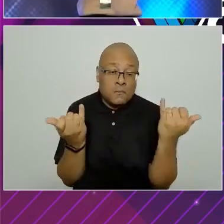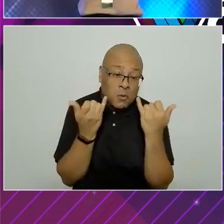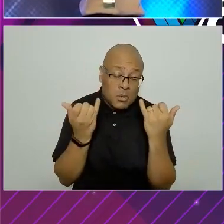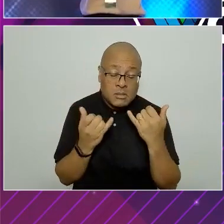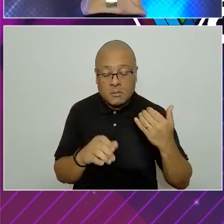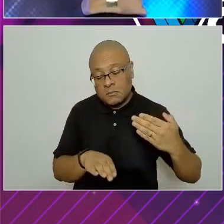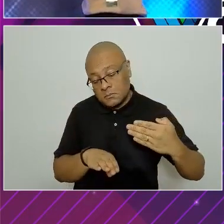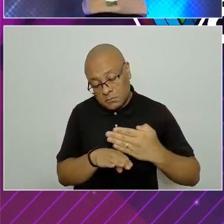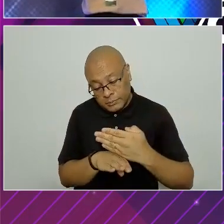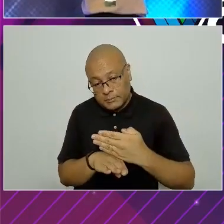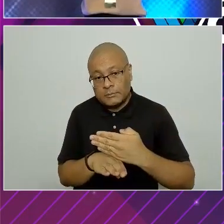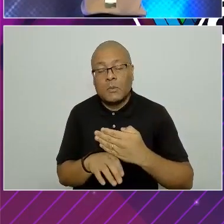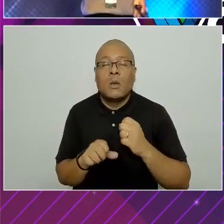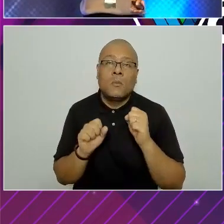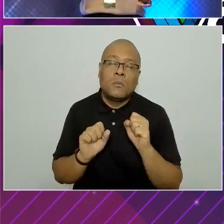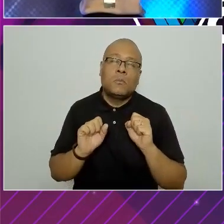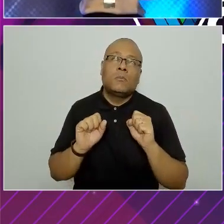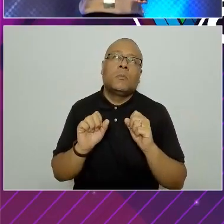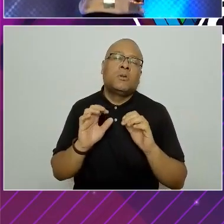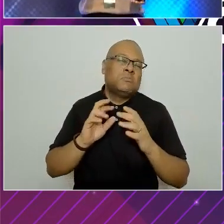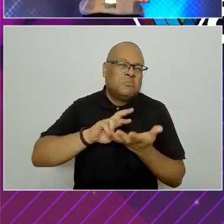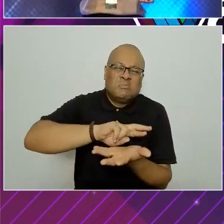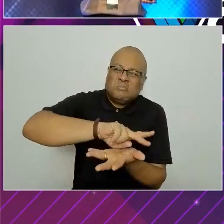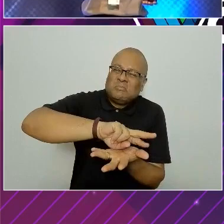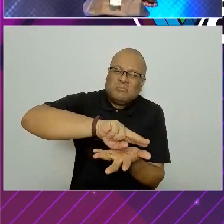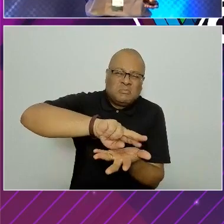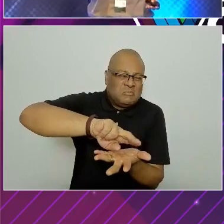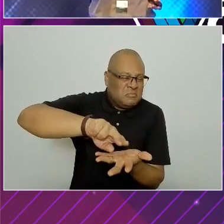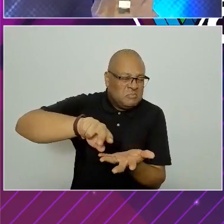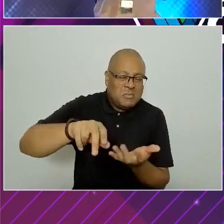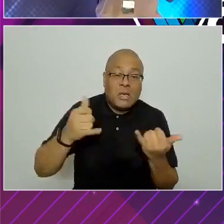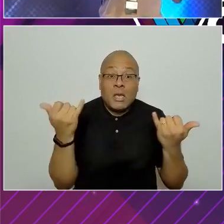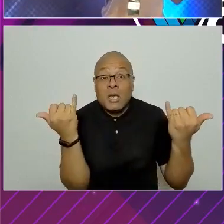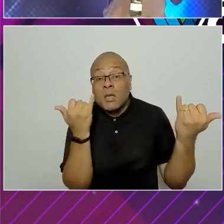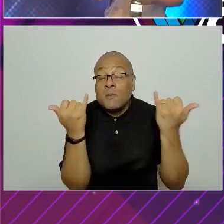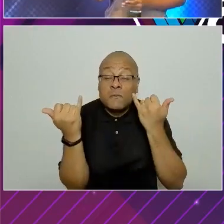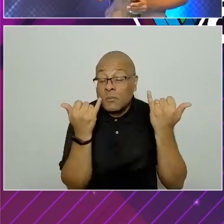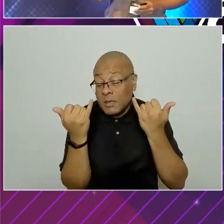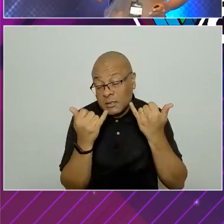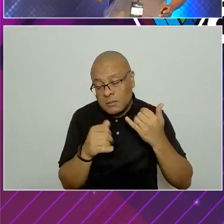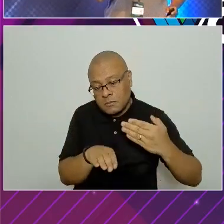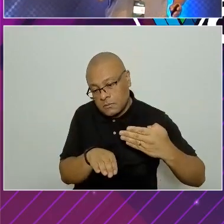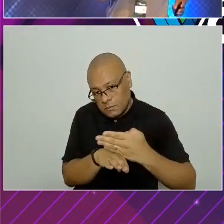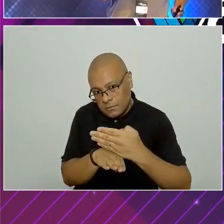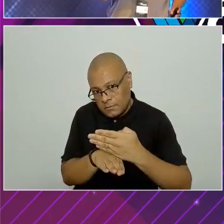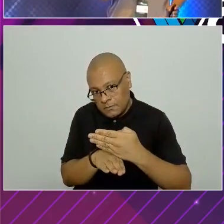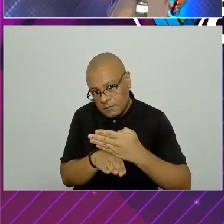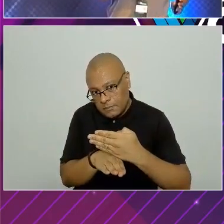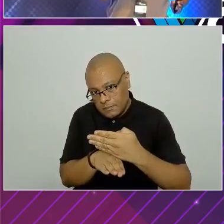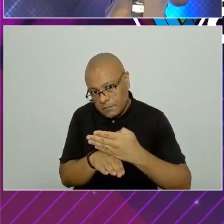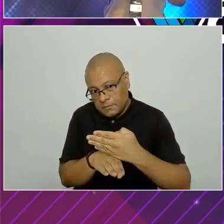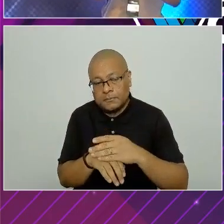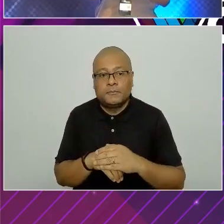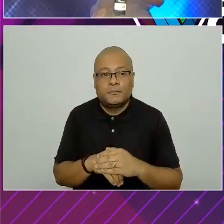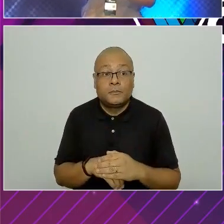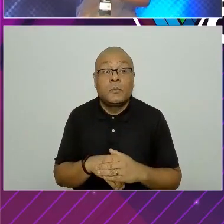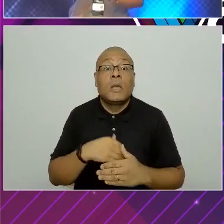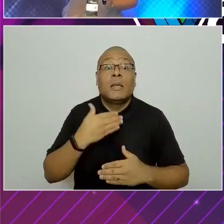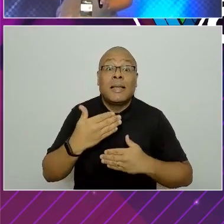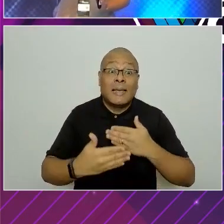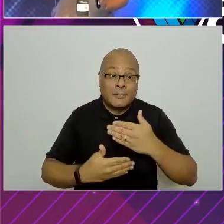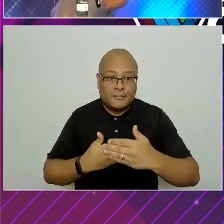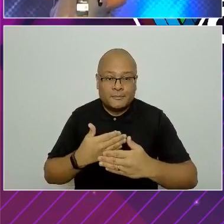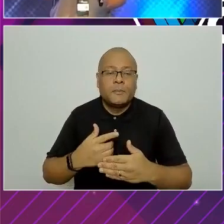informação, né? Então, você pode pensar em diversos tipos de informação que ela pode receber nessa camada de entrada. E aí, ela